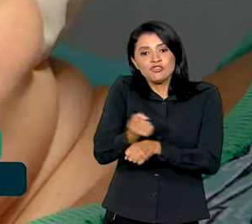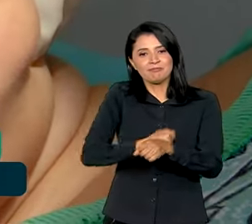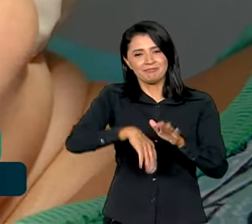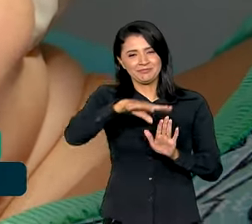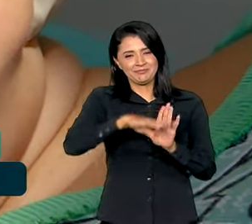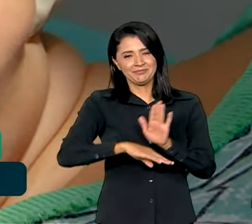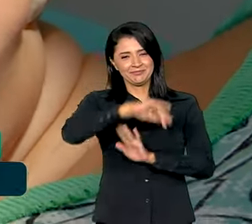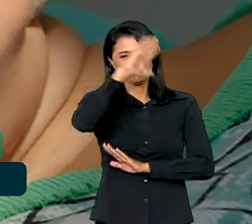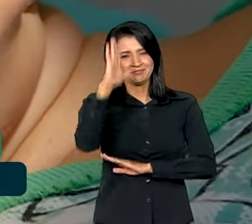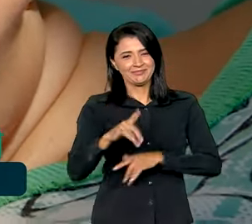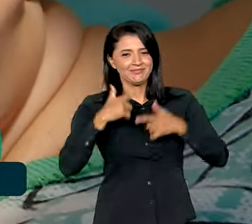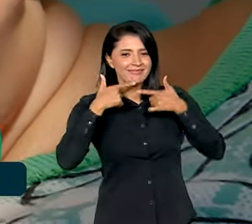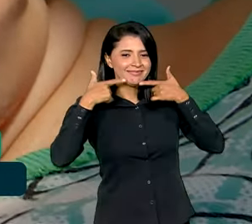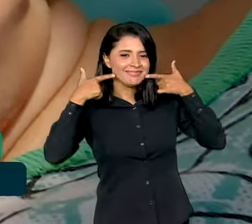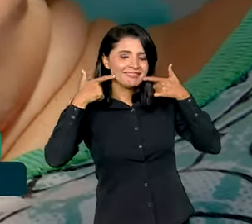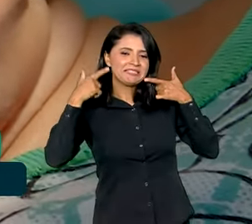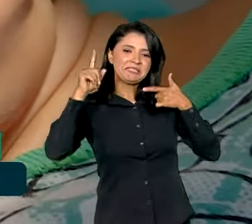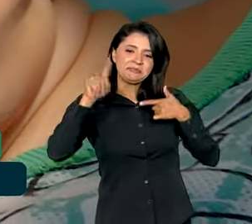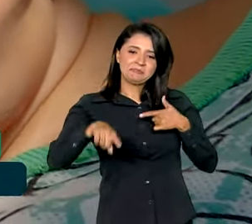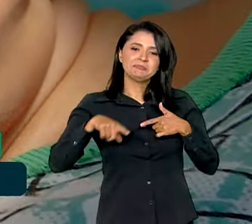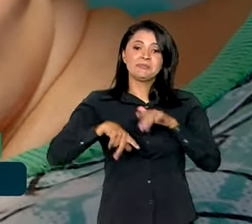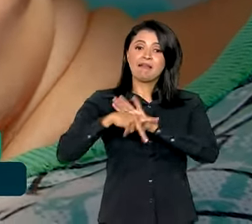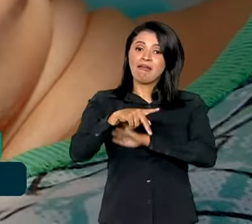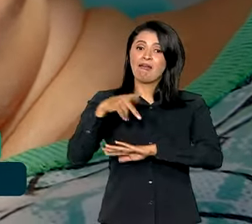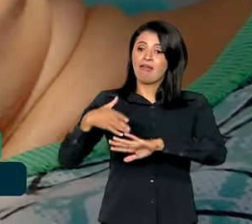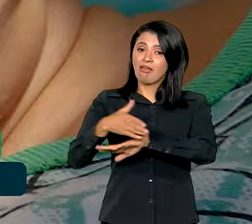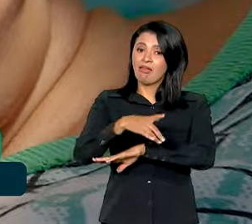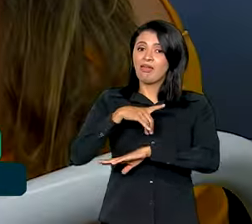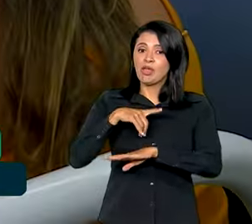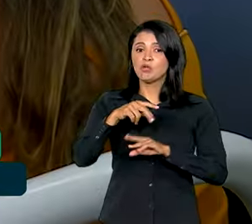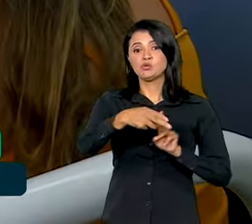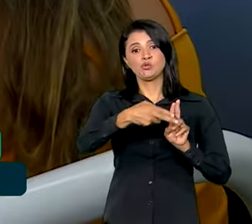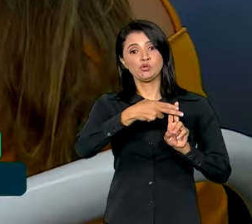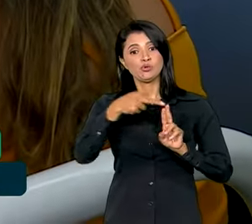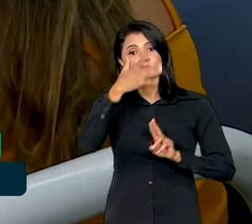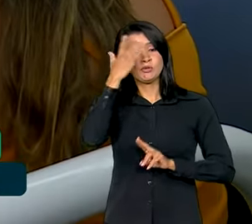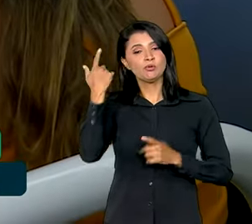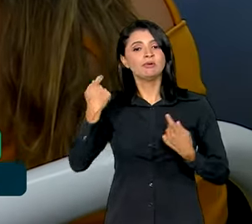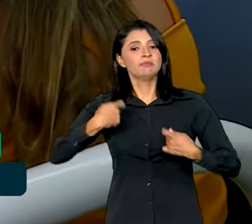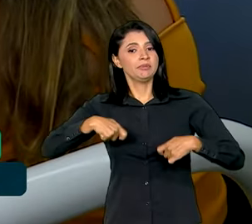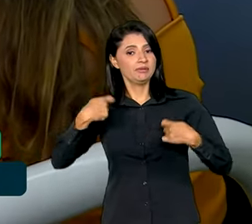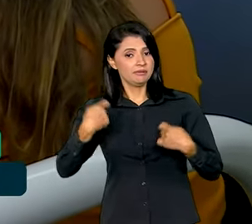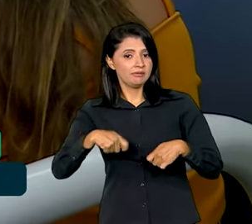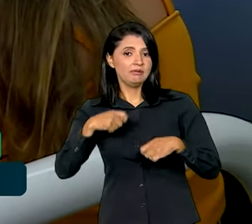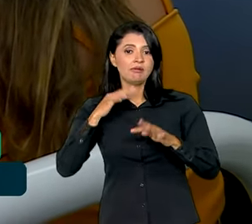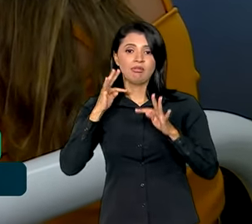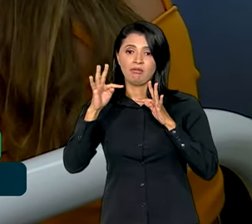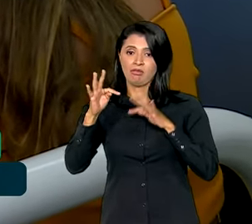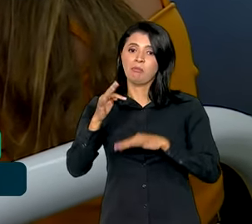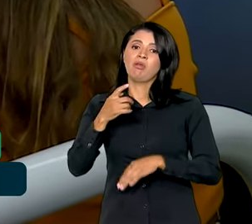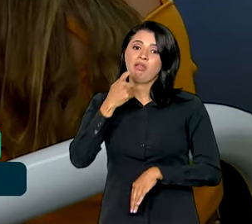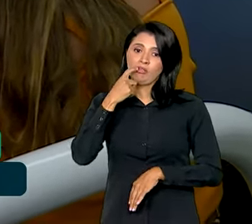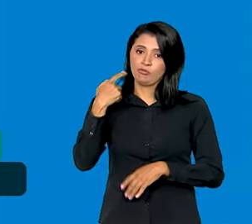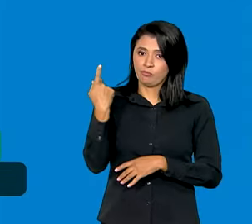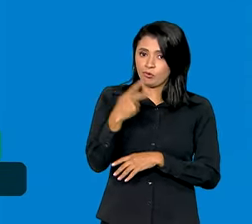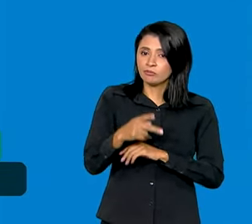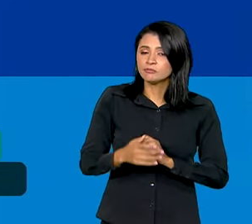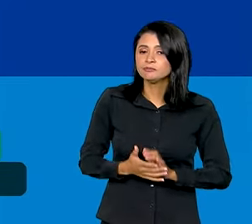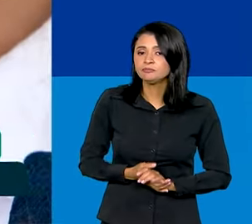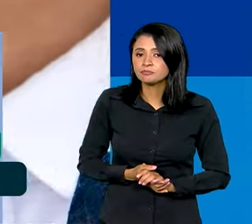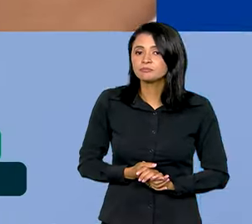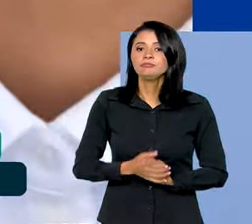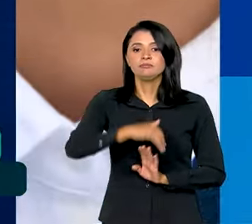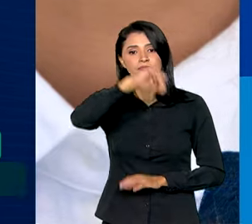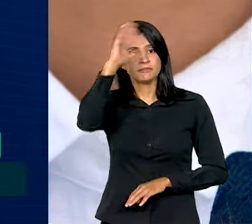programa Brasil Sorridente, considerado a porta de entrada no SUS para quem precisa de tratamento dentário. O